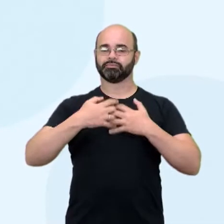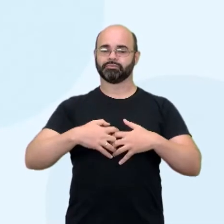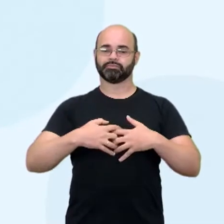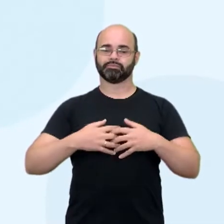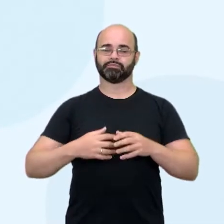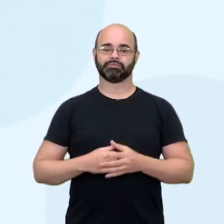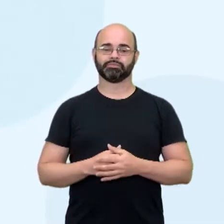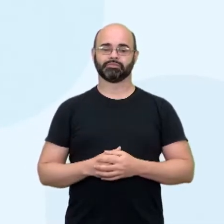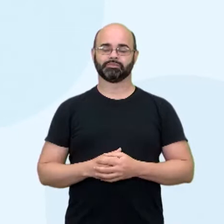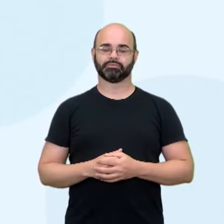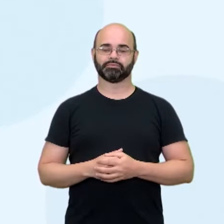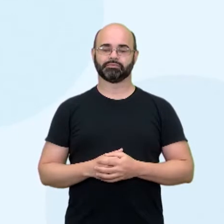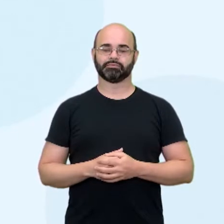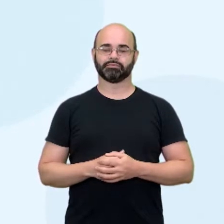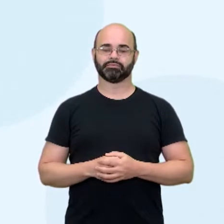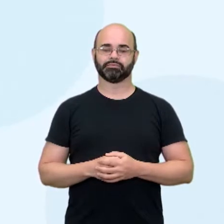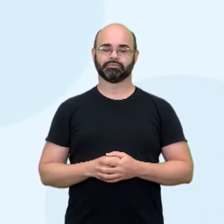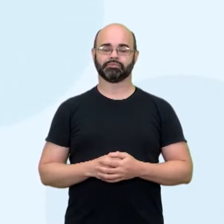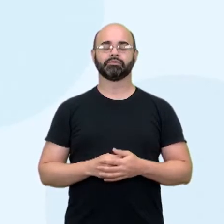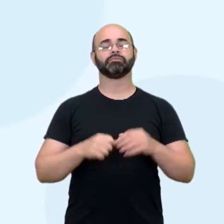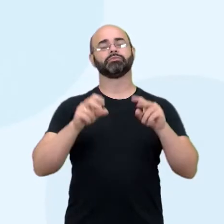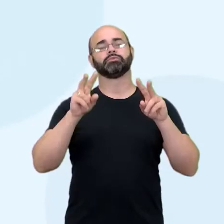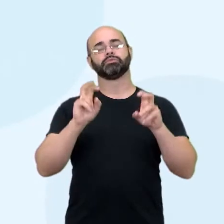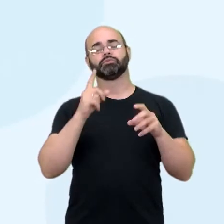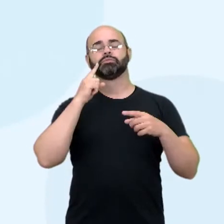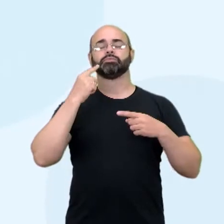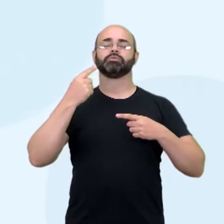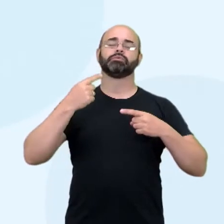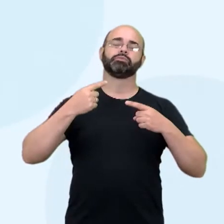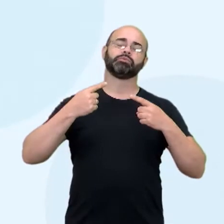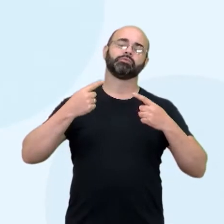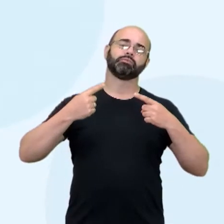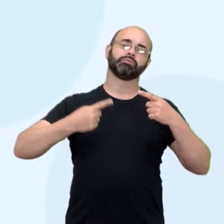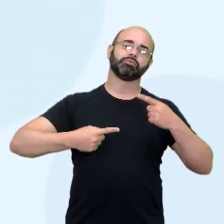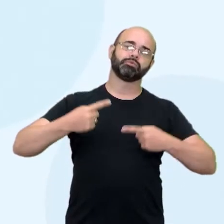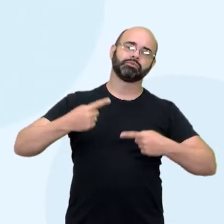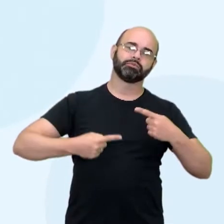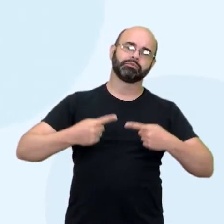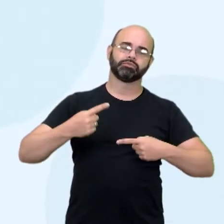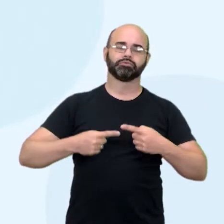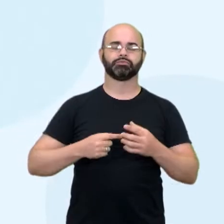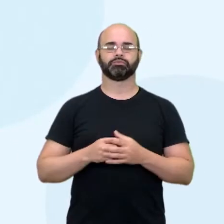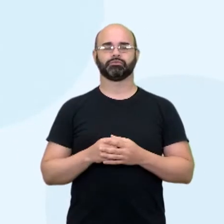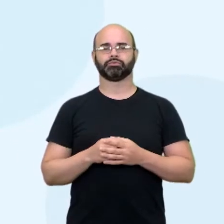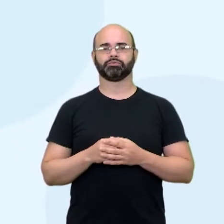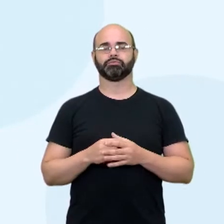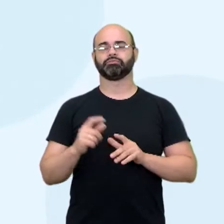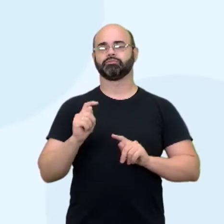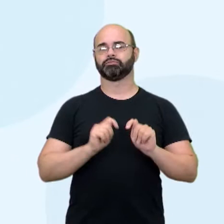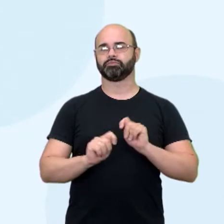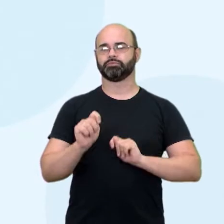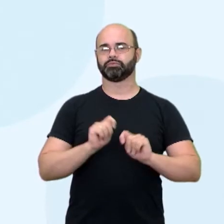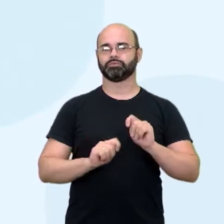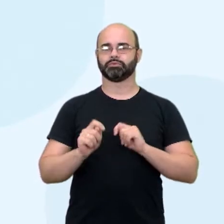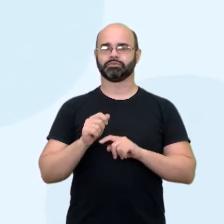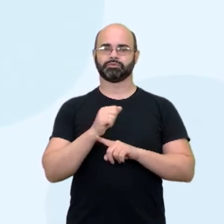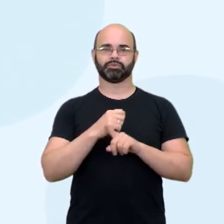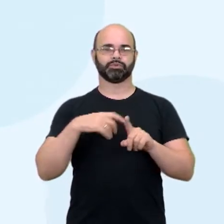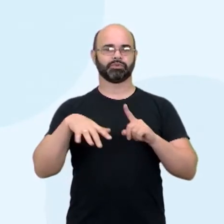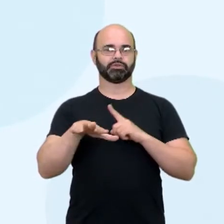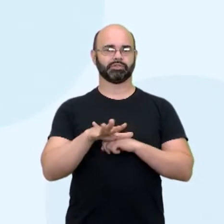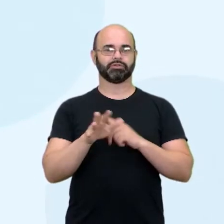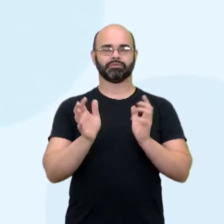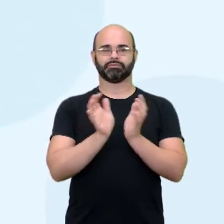argumentos relativos a processos políticos processos econômicos sociais ambientais